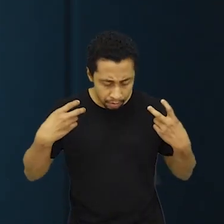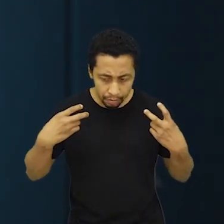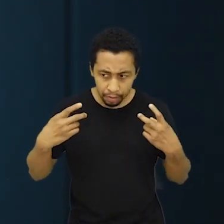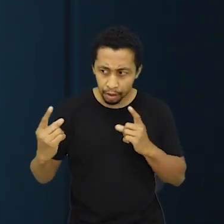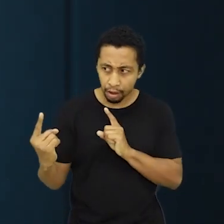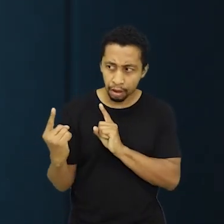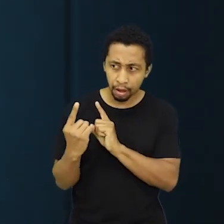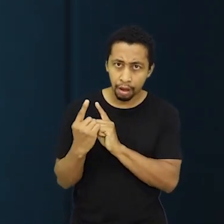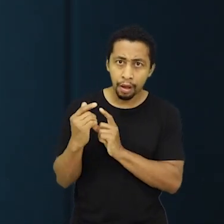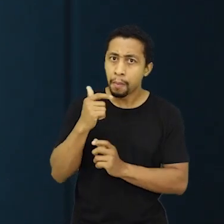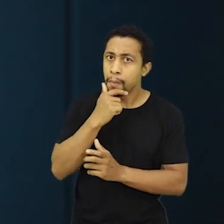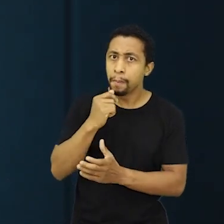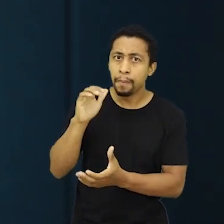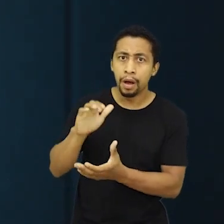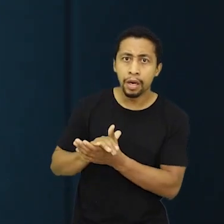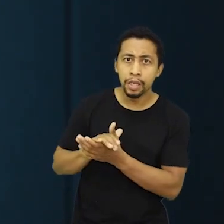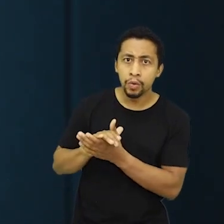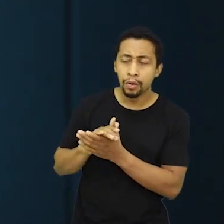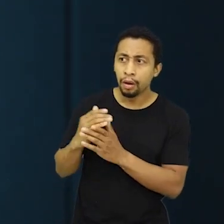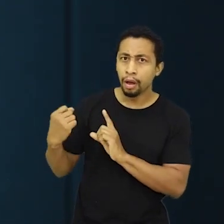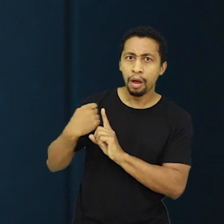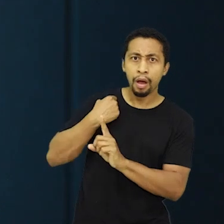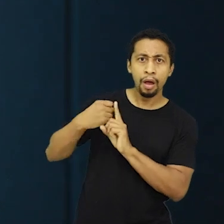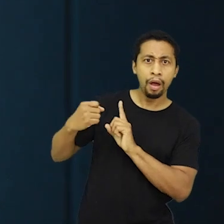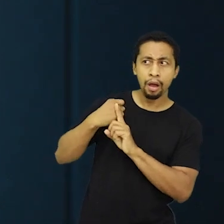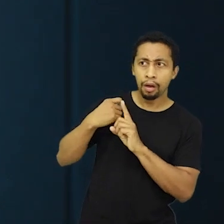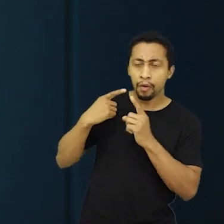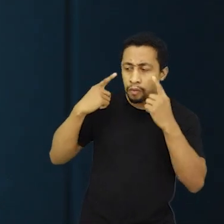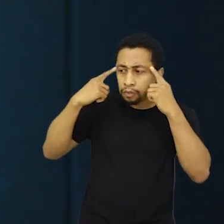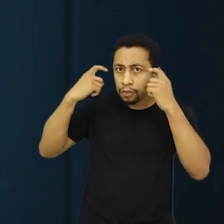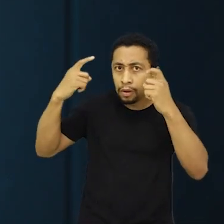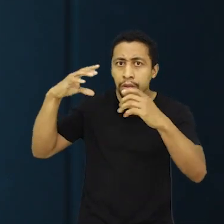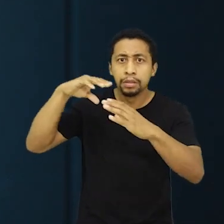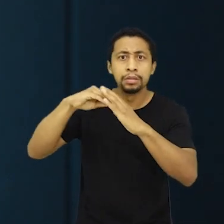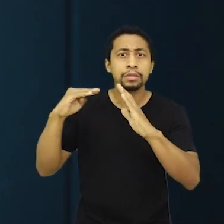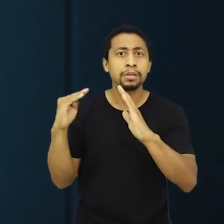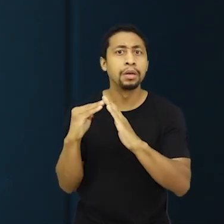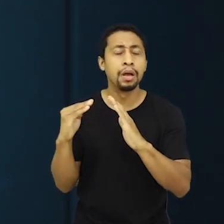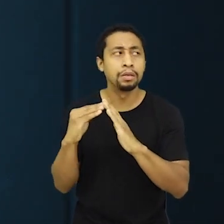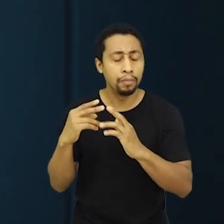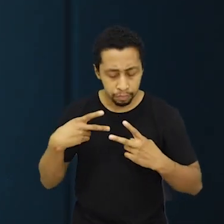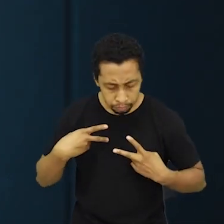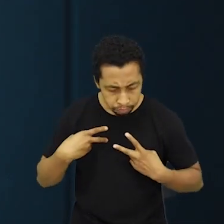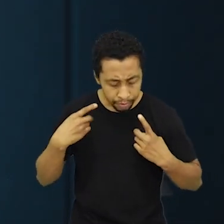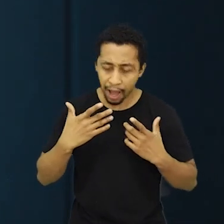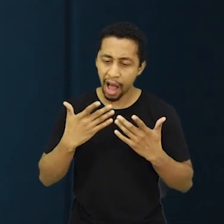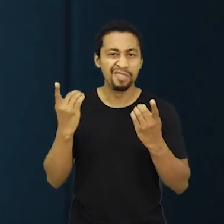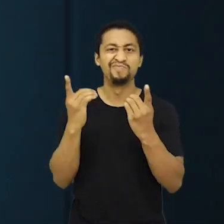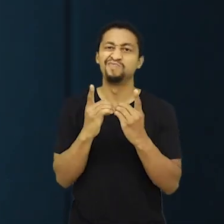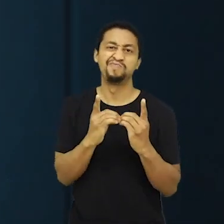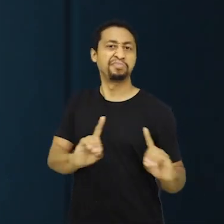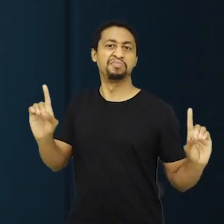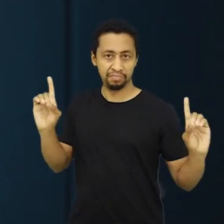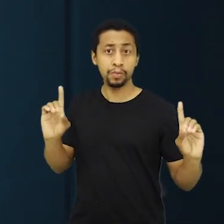de violência doméstica. E nesse espaço coletivo, elas também